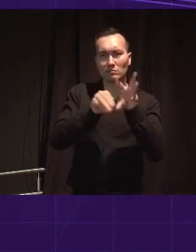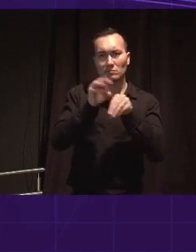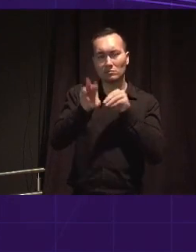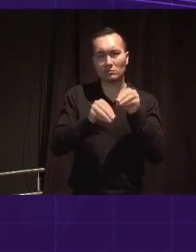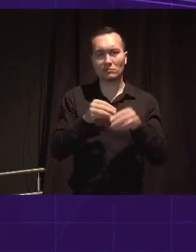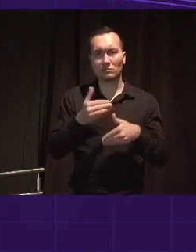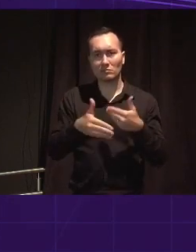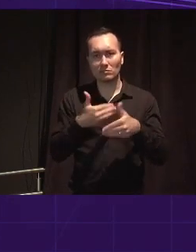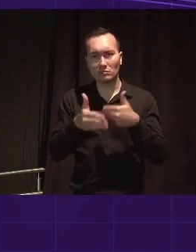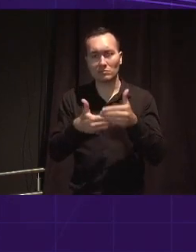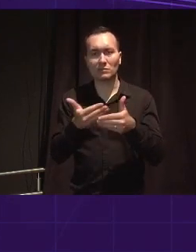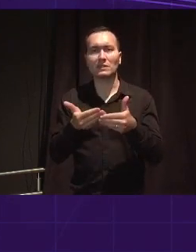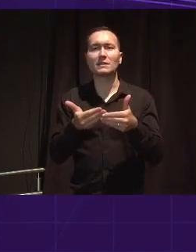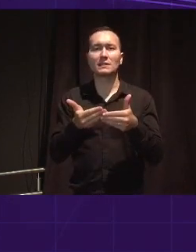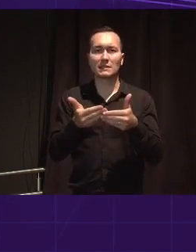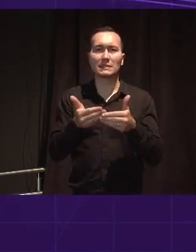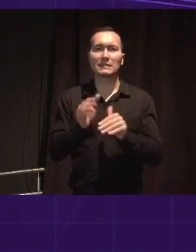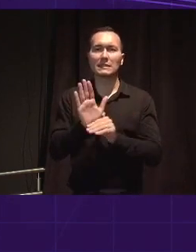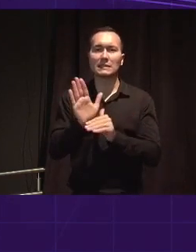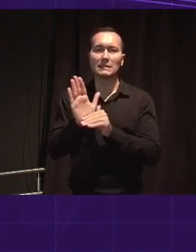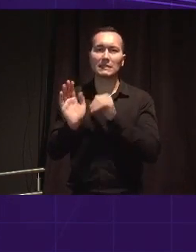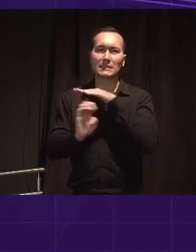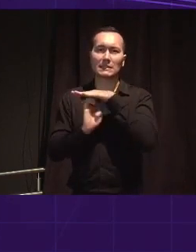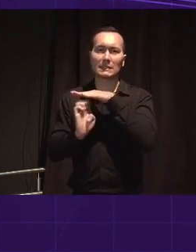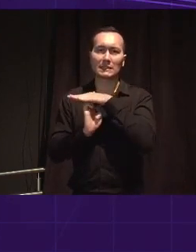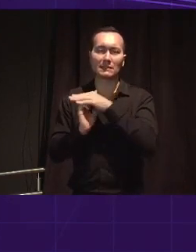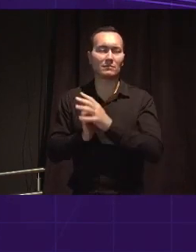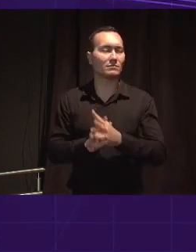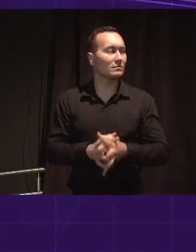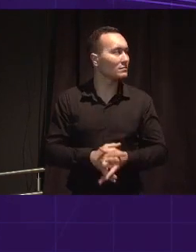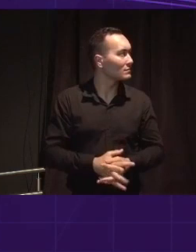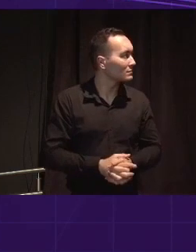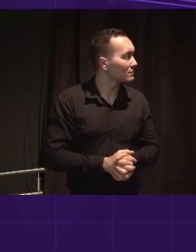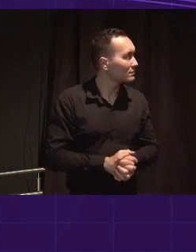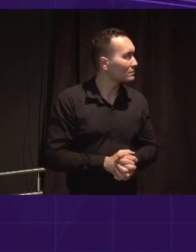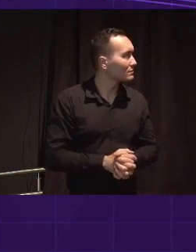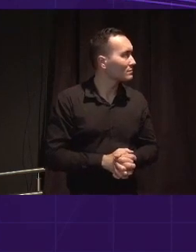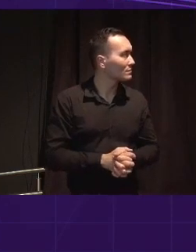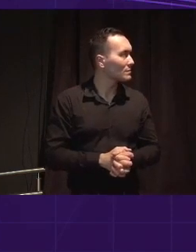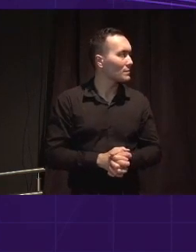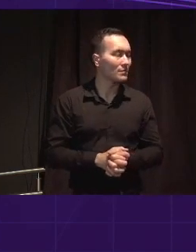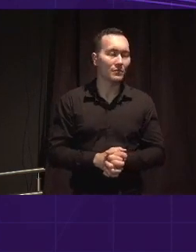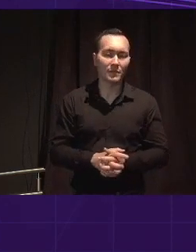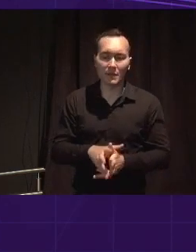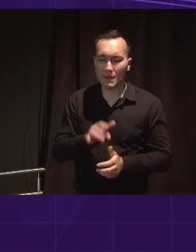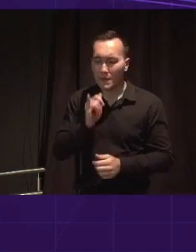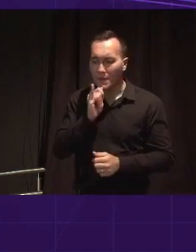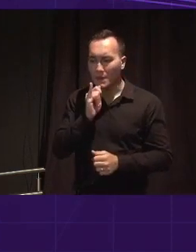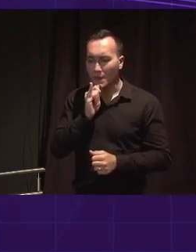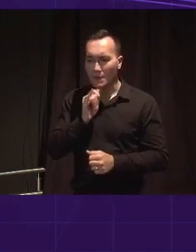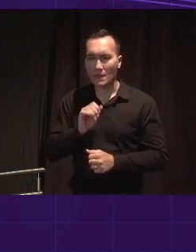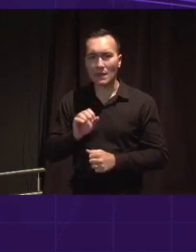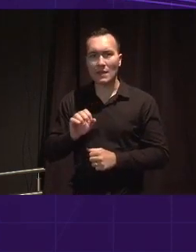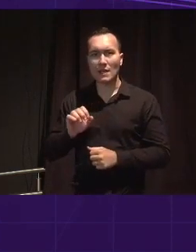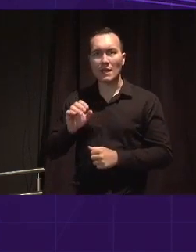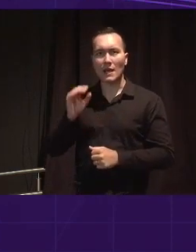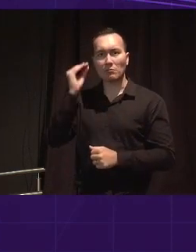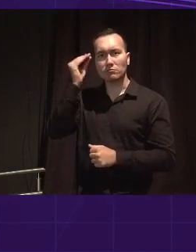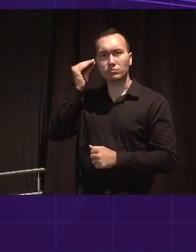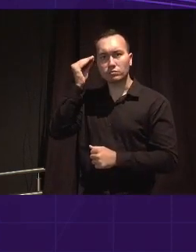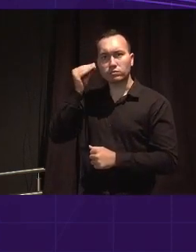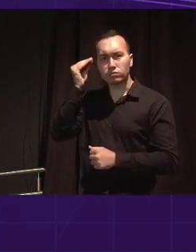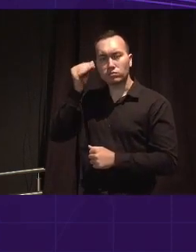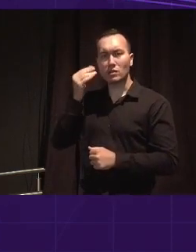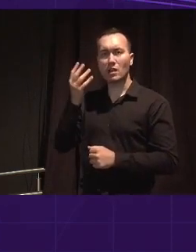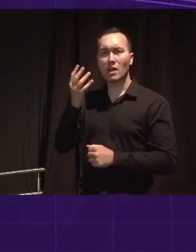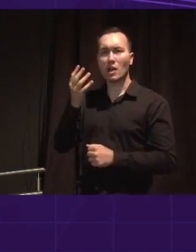A gente não pega só Customer Success, área de cliente, mas Experience, vendas, Product